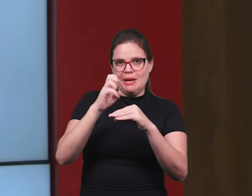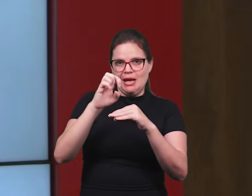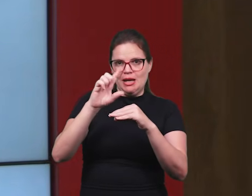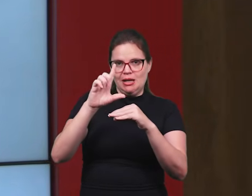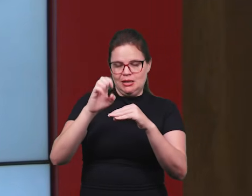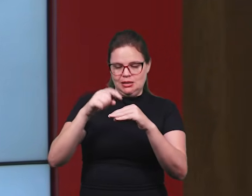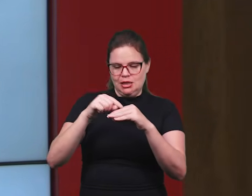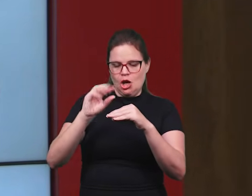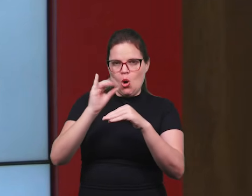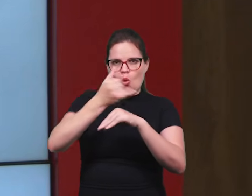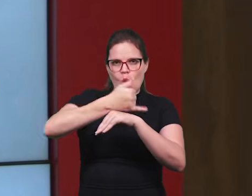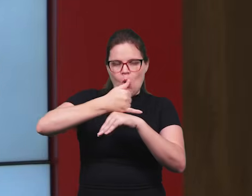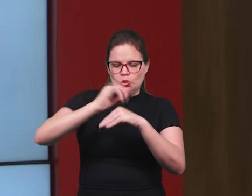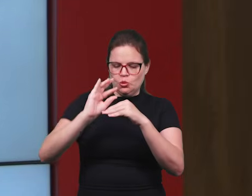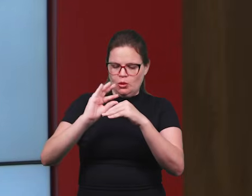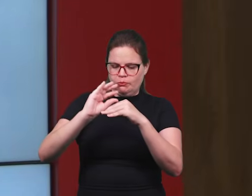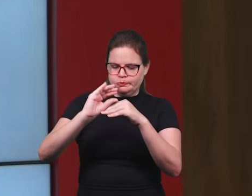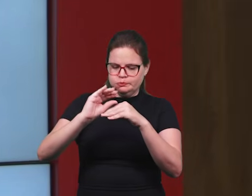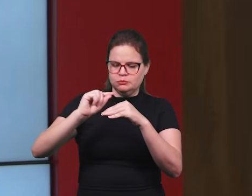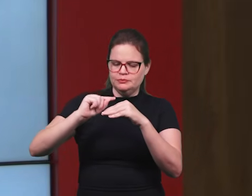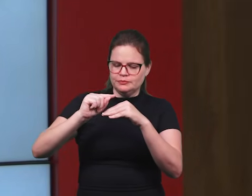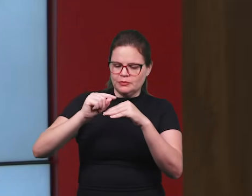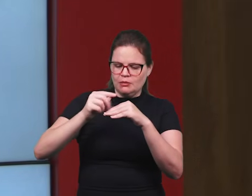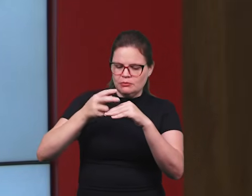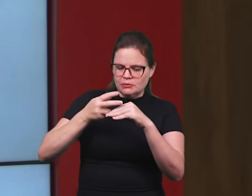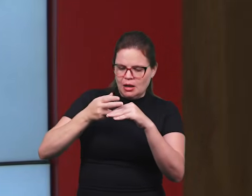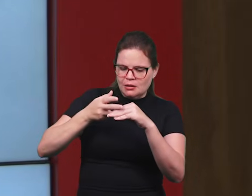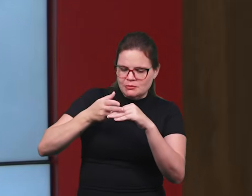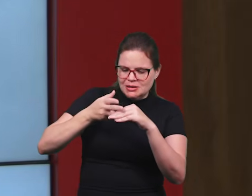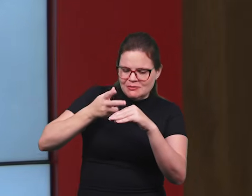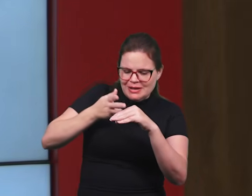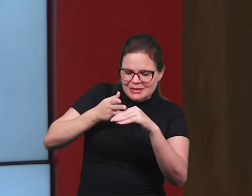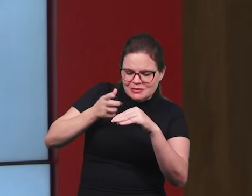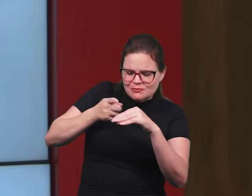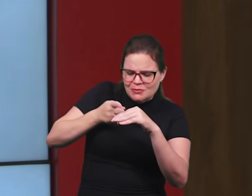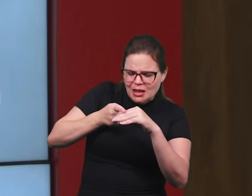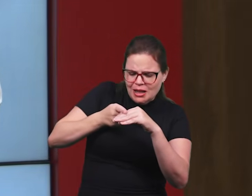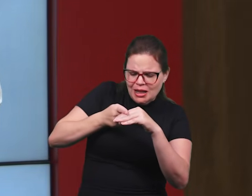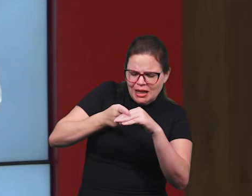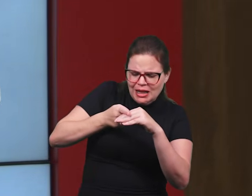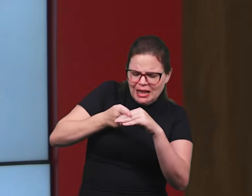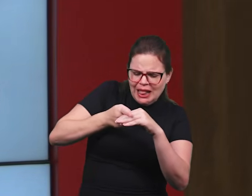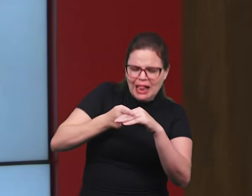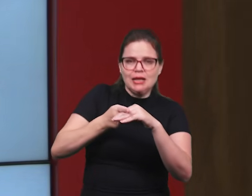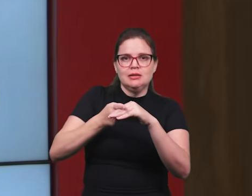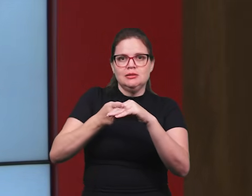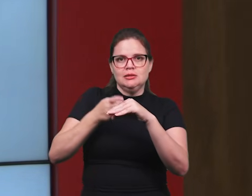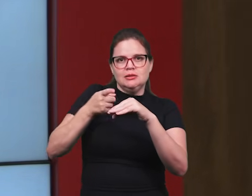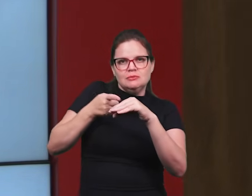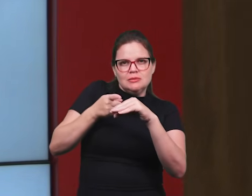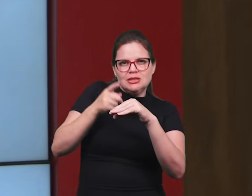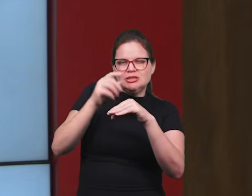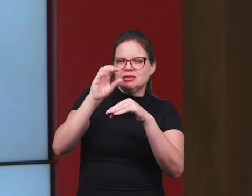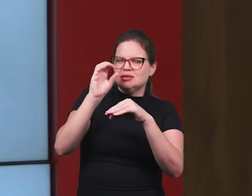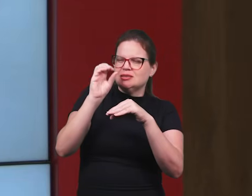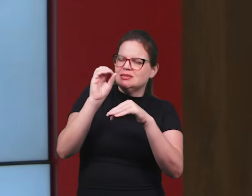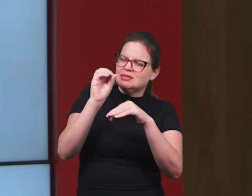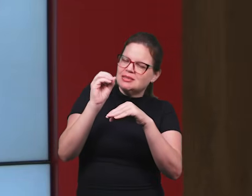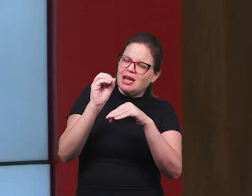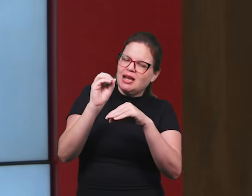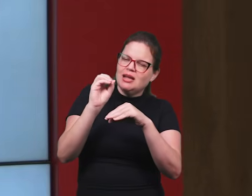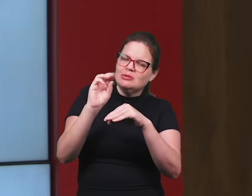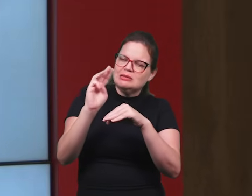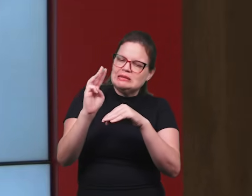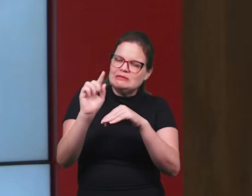uma lâmina, a dura mater, que ela é junto com a aracnoide, colada ali, de 0,3 a 0,5 milímetros. Então, a pessoa tem que